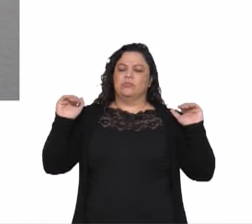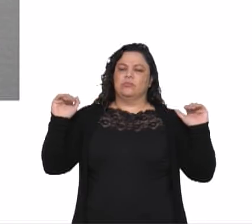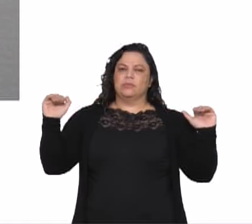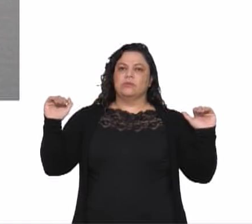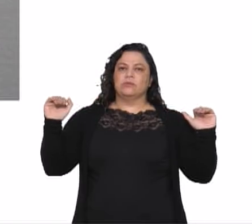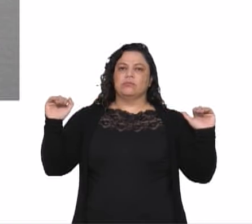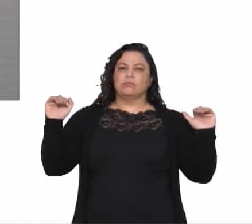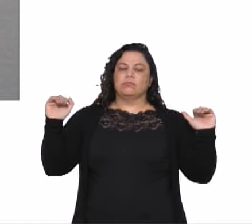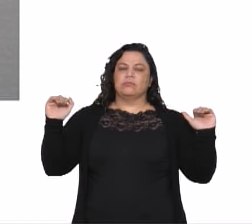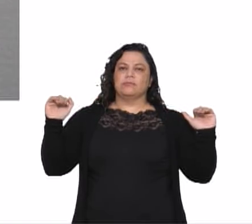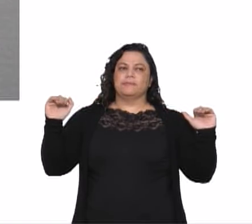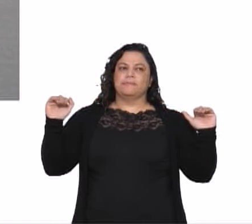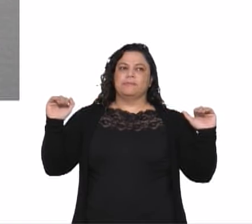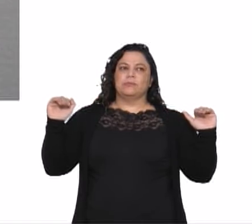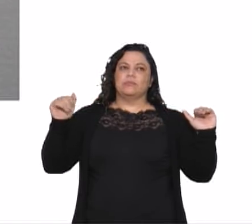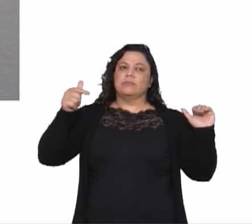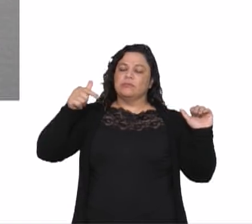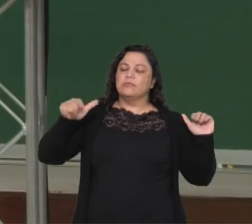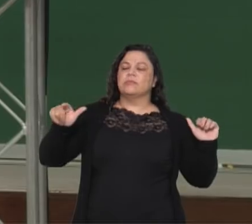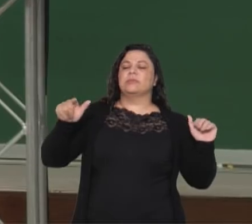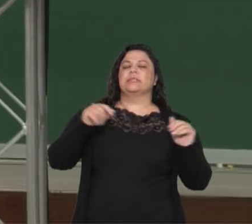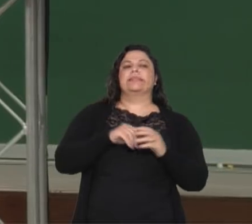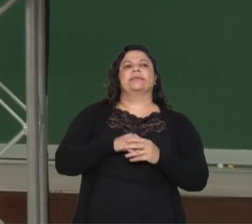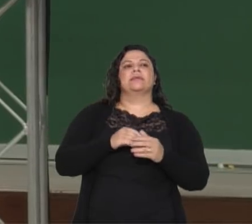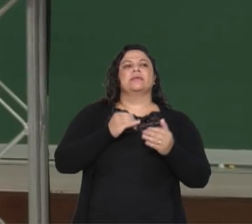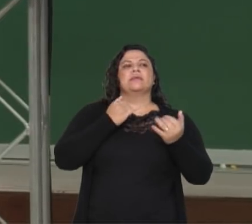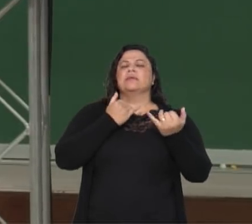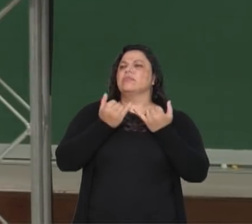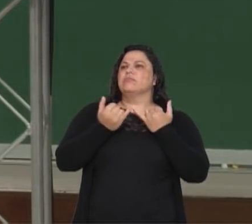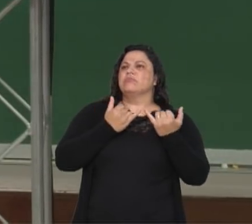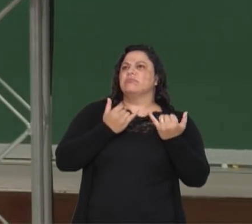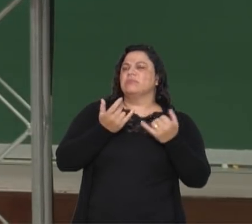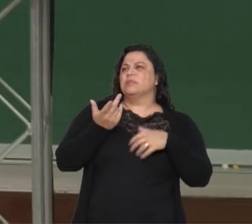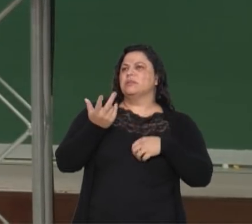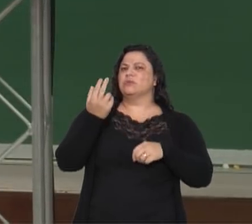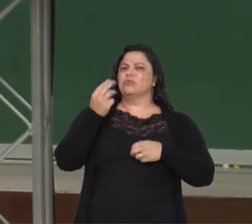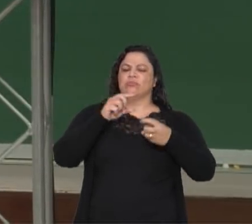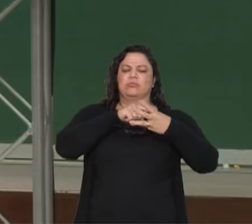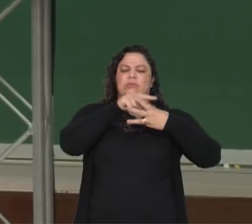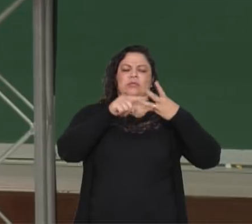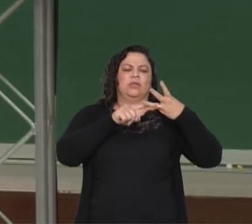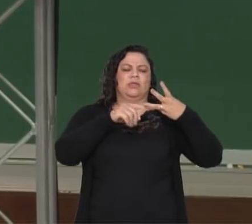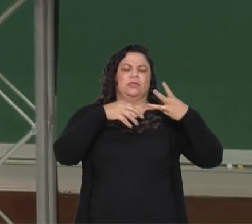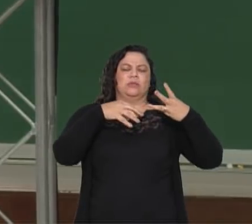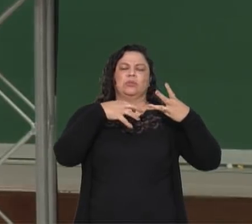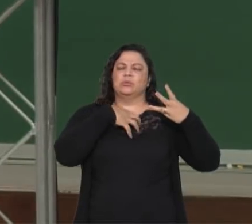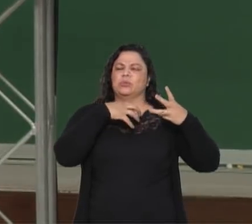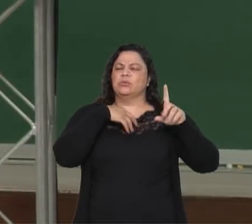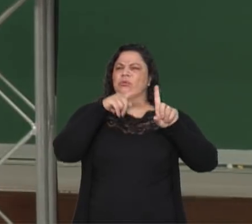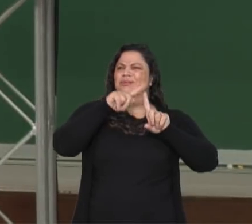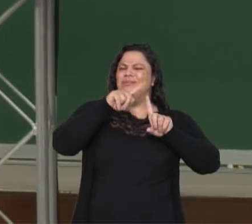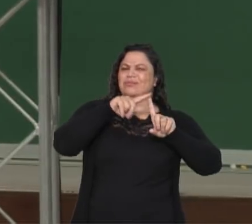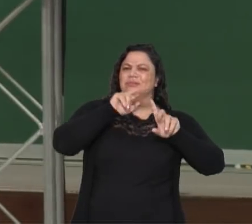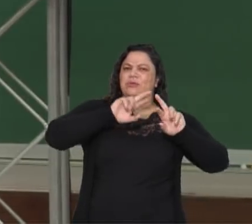esse processo mais 2 vezes. Então a gente teria 3 trechos de vibração sonora.